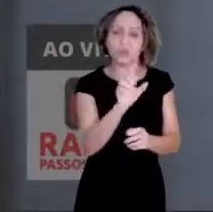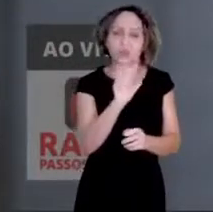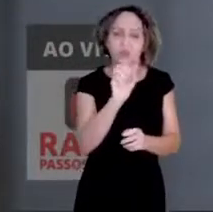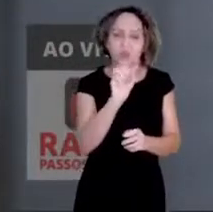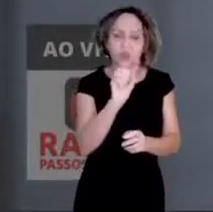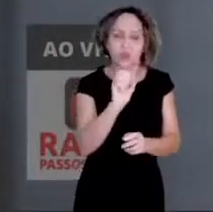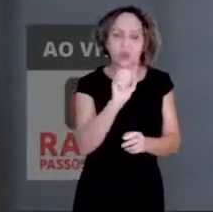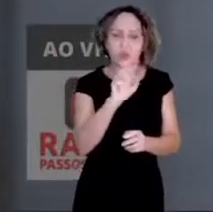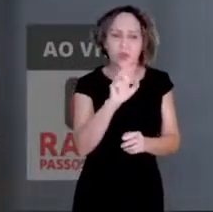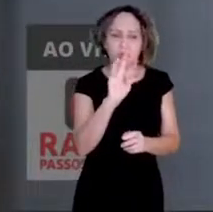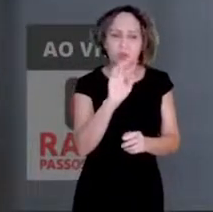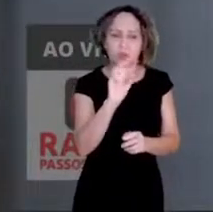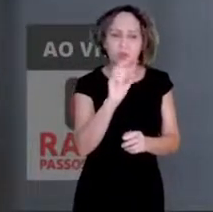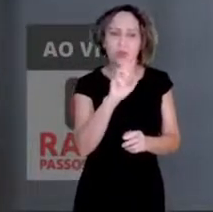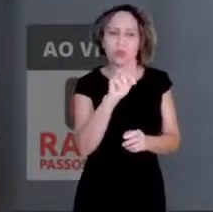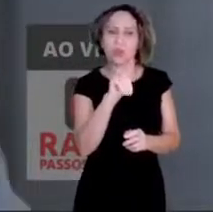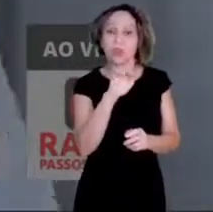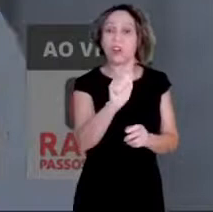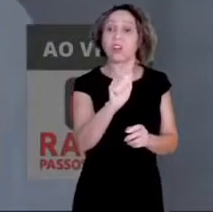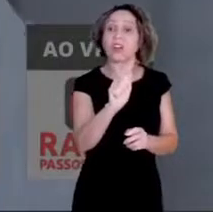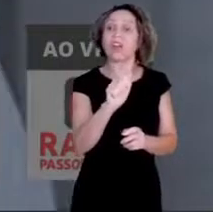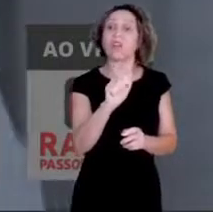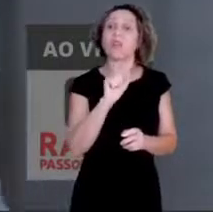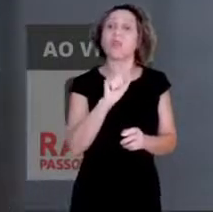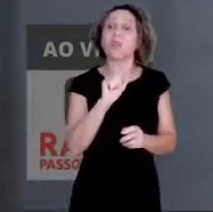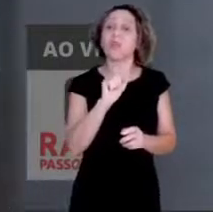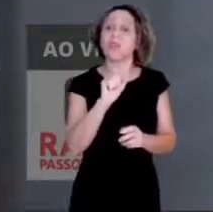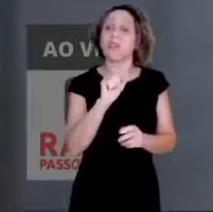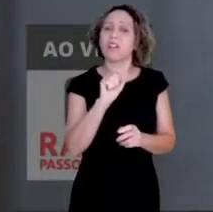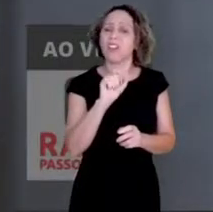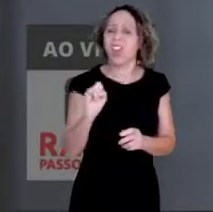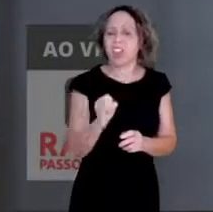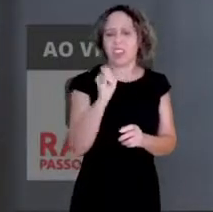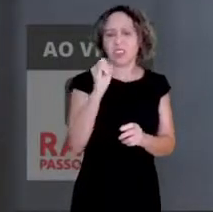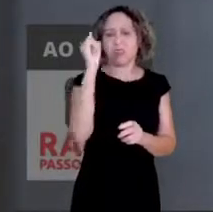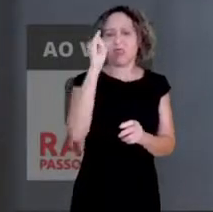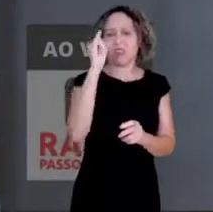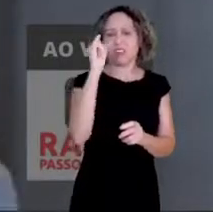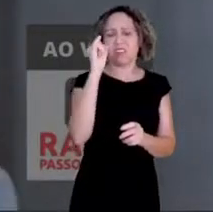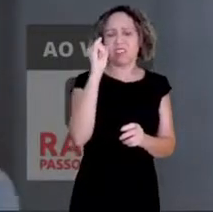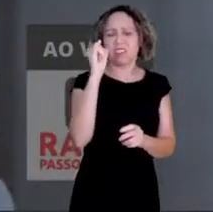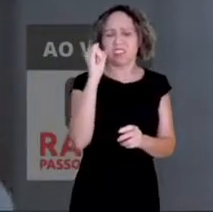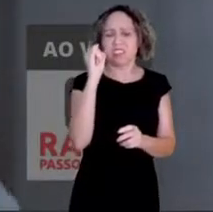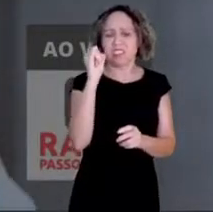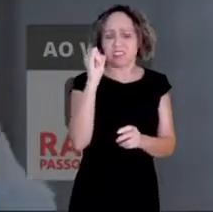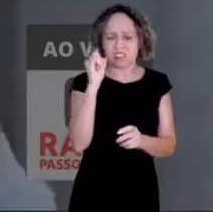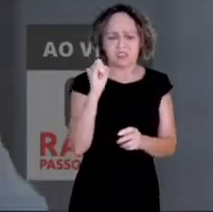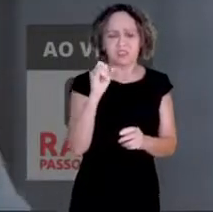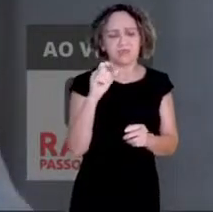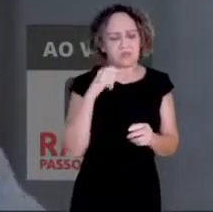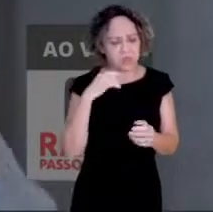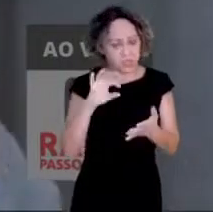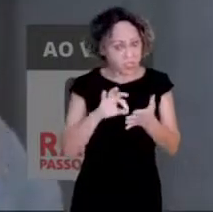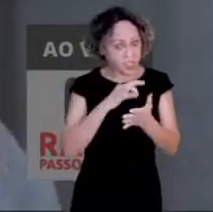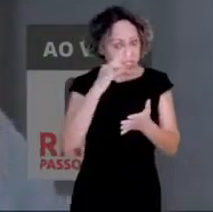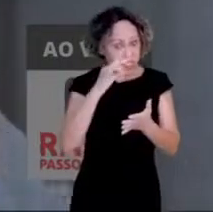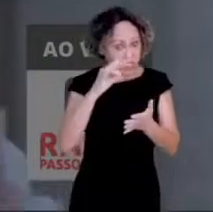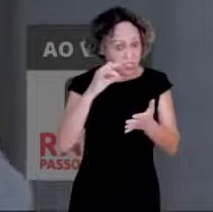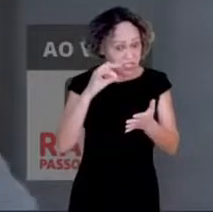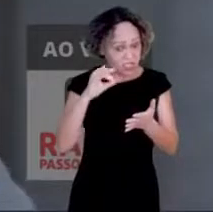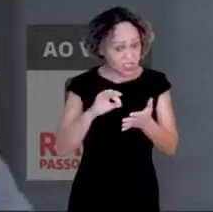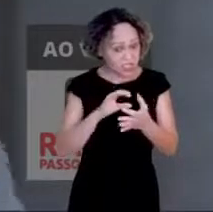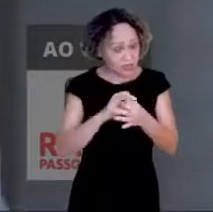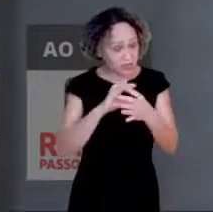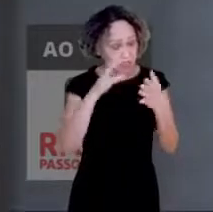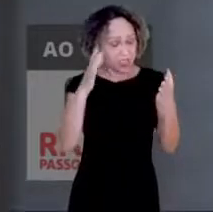se manifestar. O grande problema que nós estamos vendo é que o autoritarismo do Bolsonaro vem